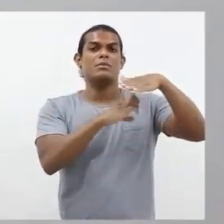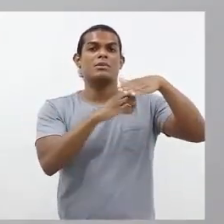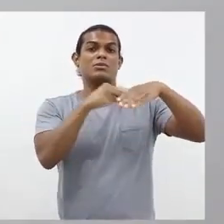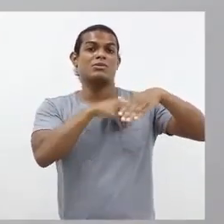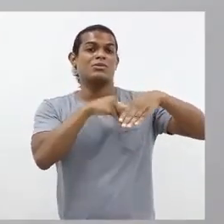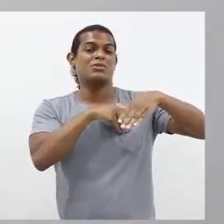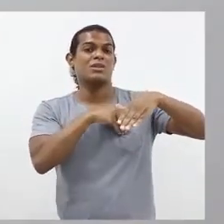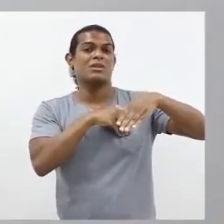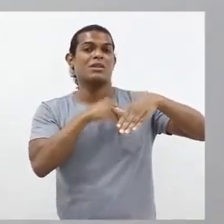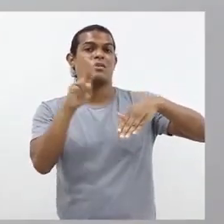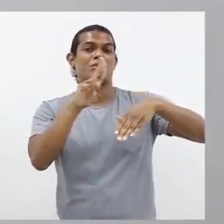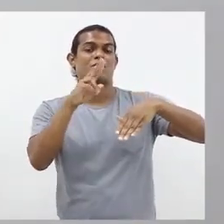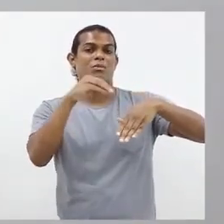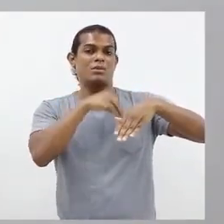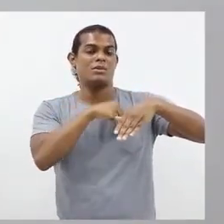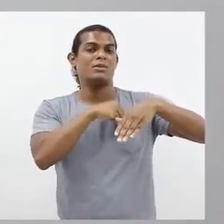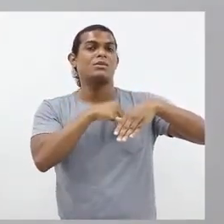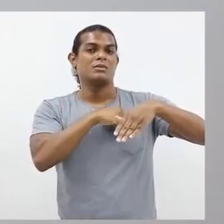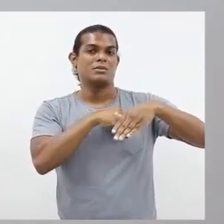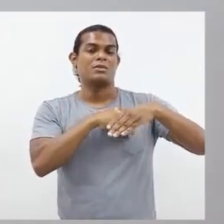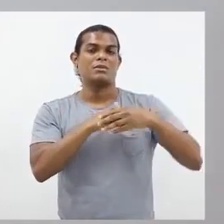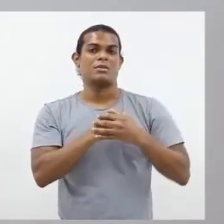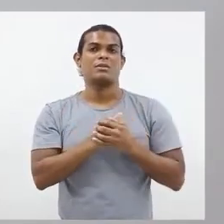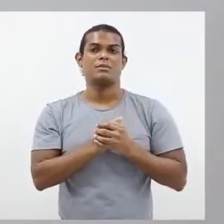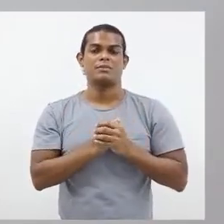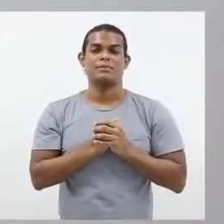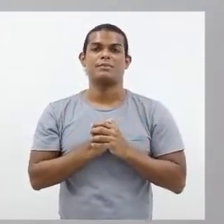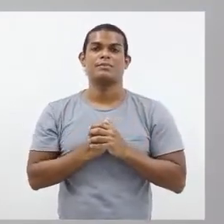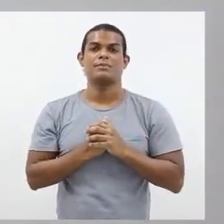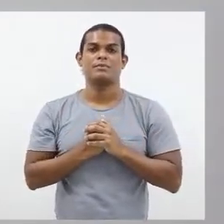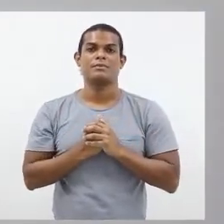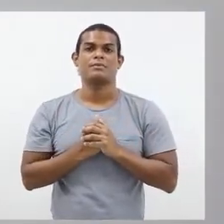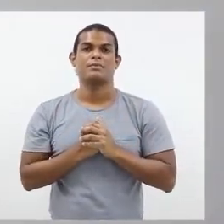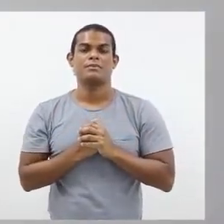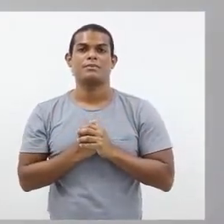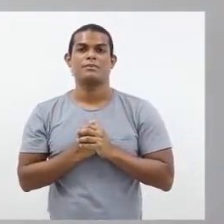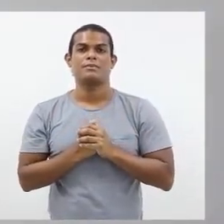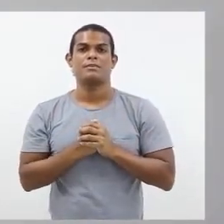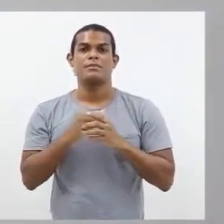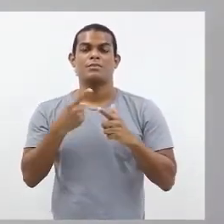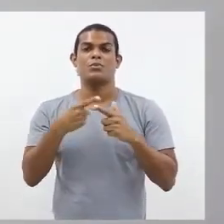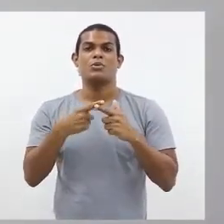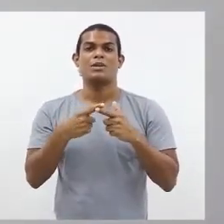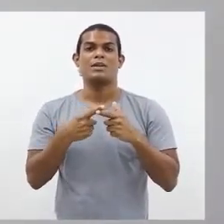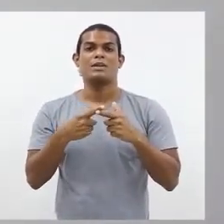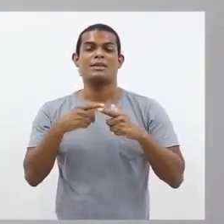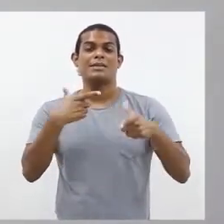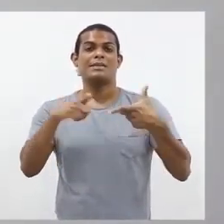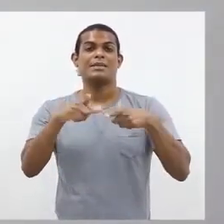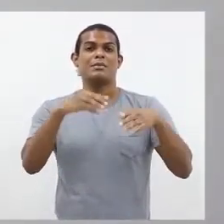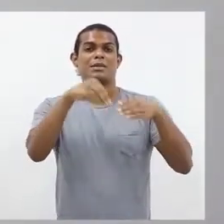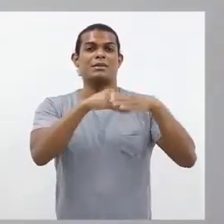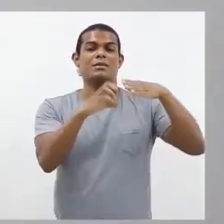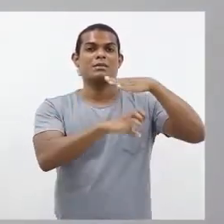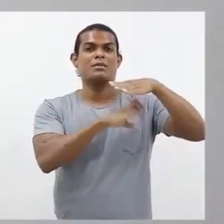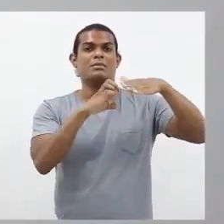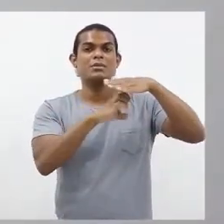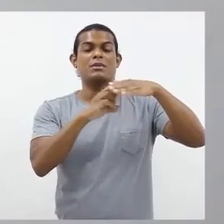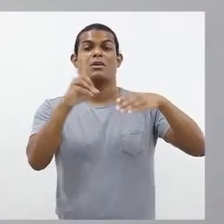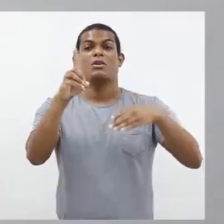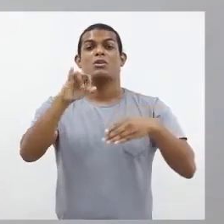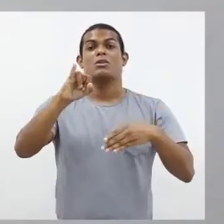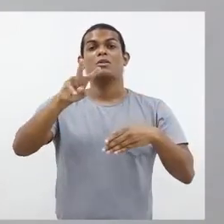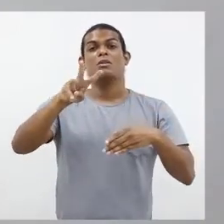de prolabore, porque além de funcionário, ele é sócio da empresa. Okay? Os dividendos não é por trabalhar